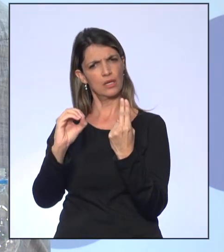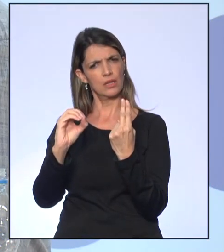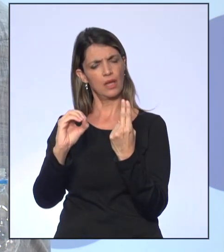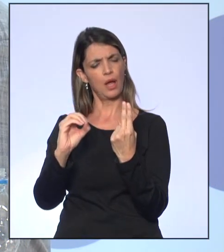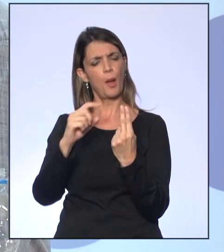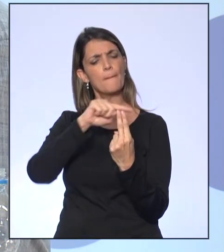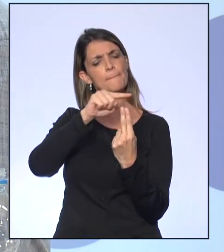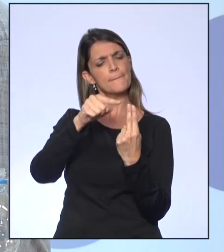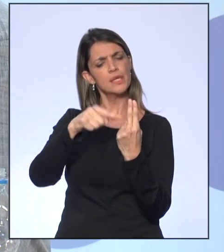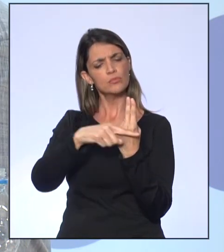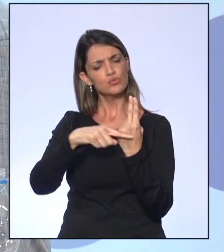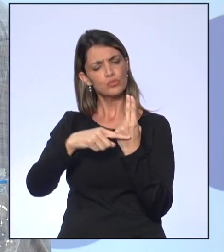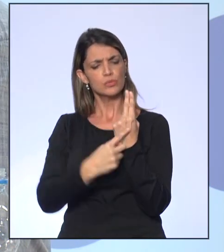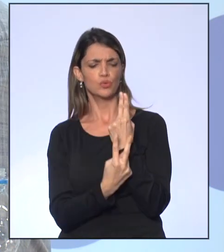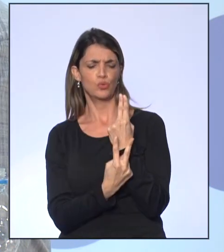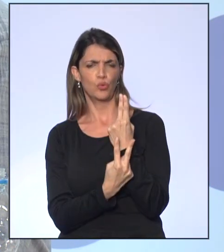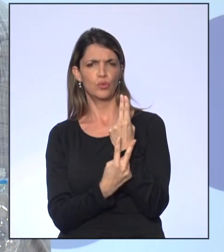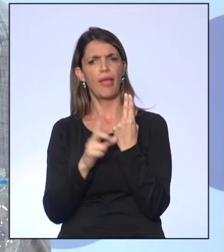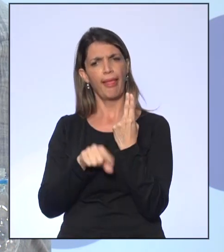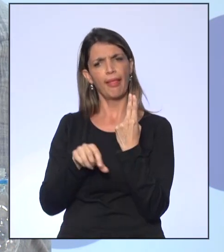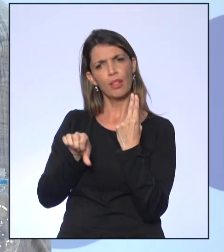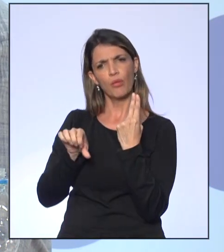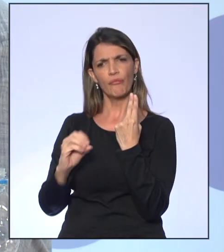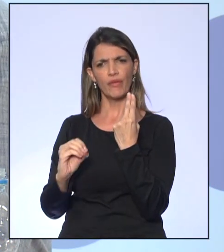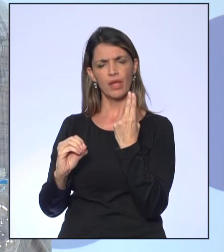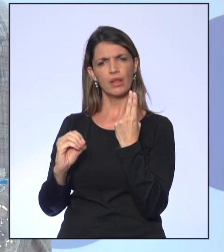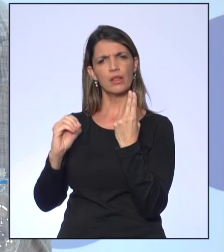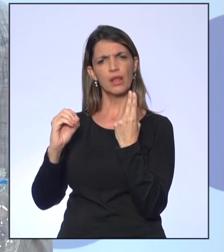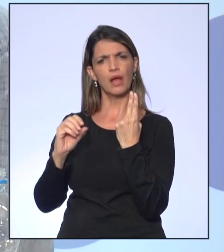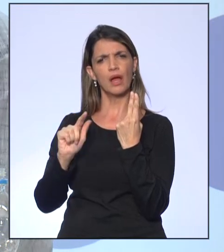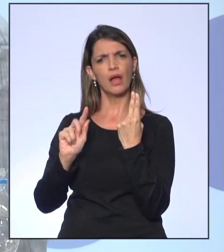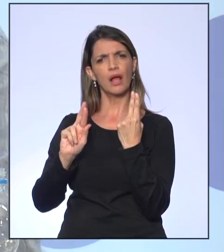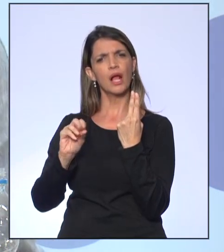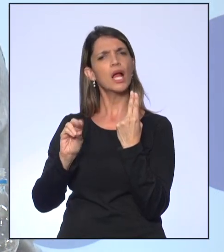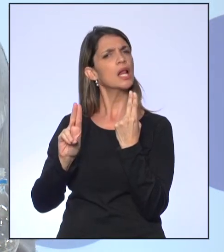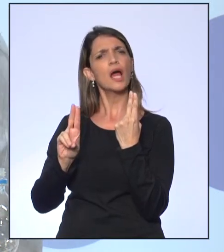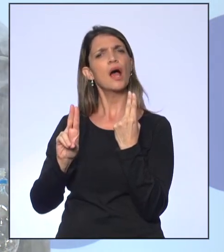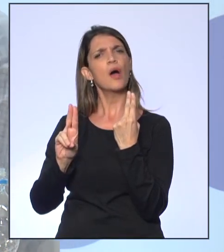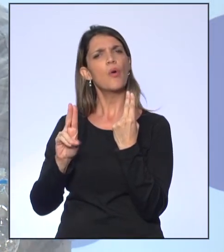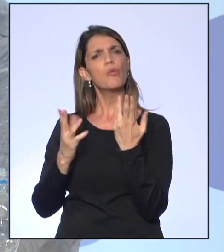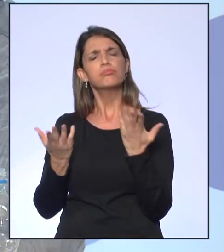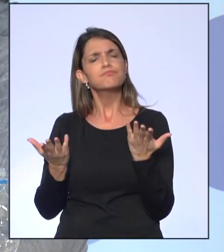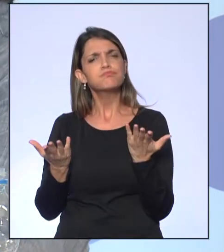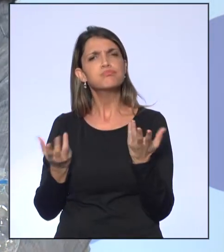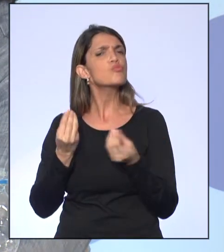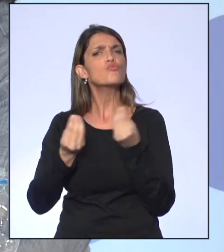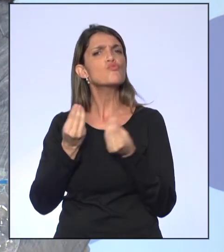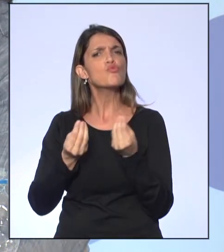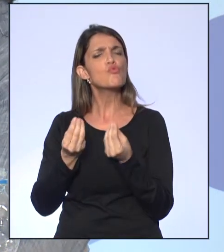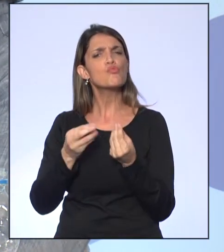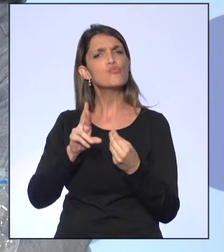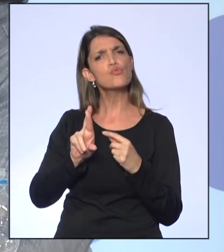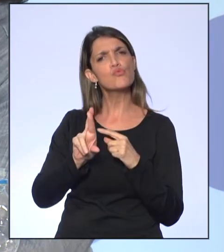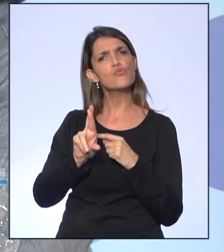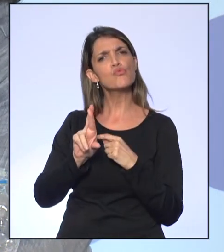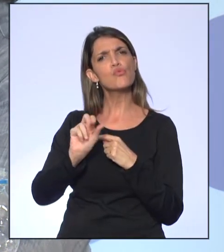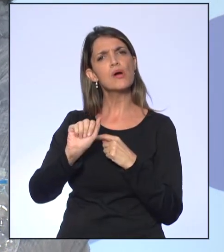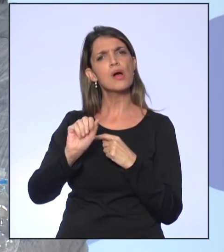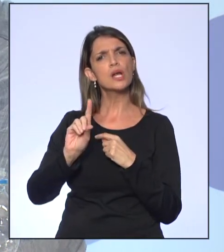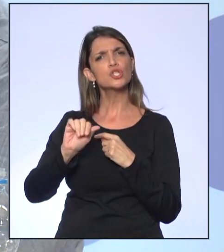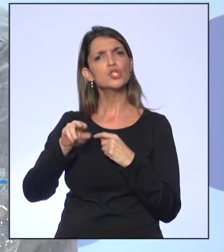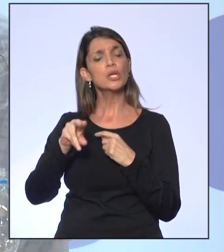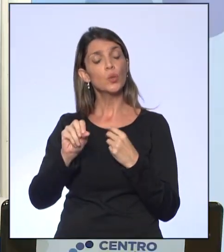sobre 2 é 90 graus, eu queria saber o seguinte, quanto que em radiano seria de 30